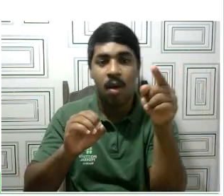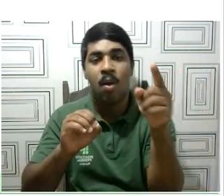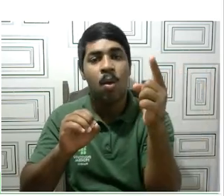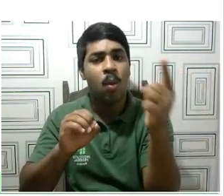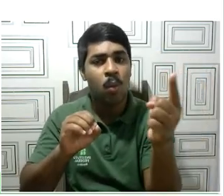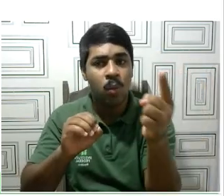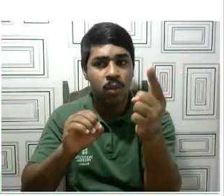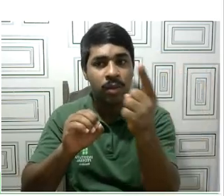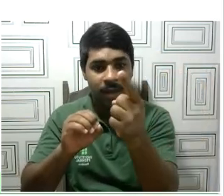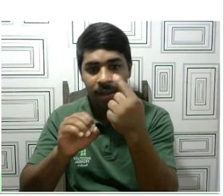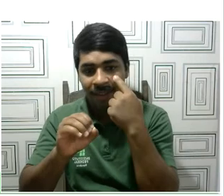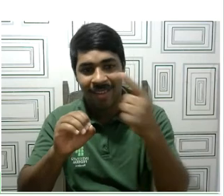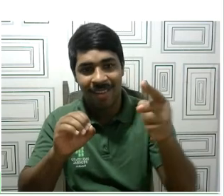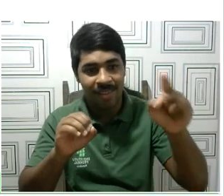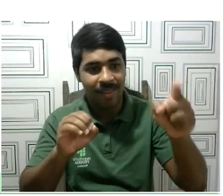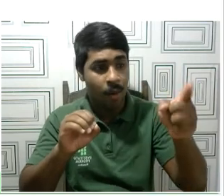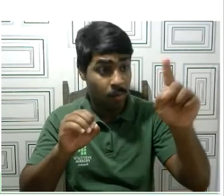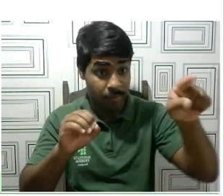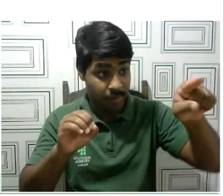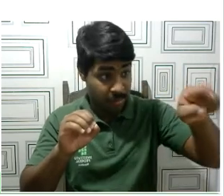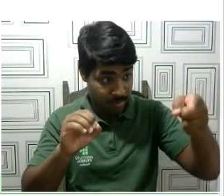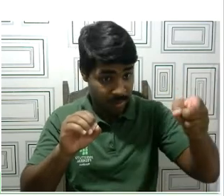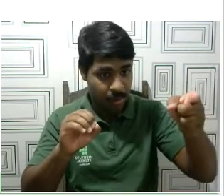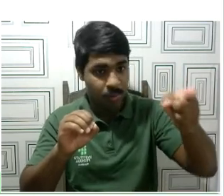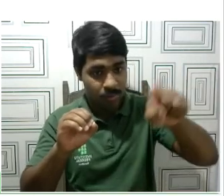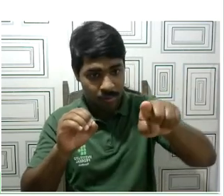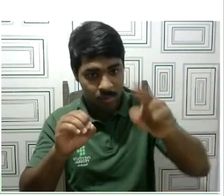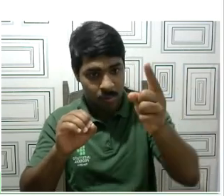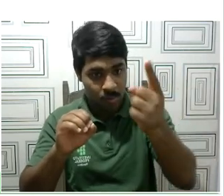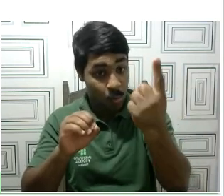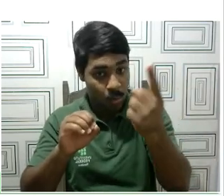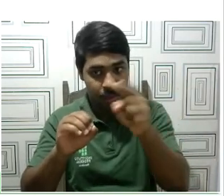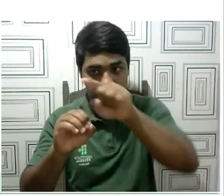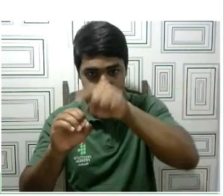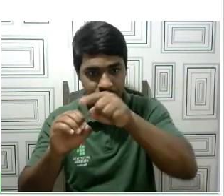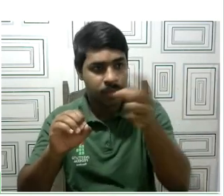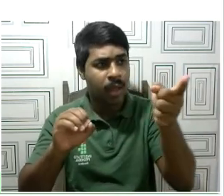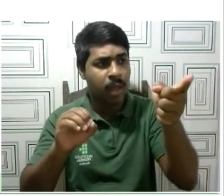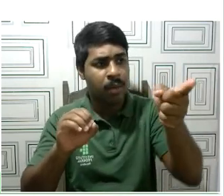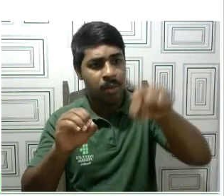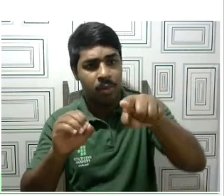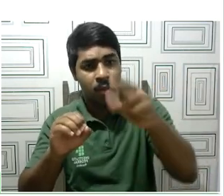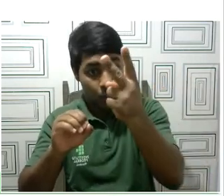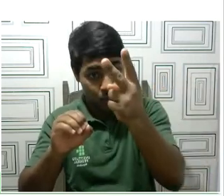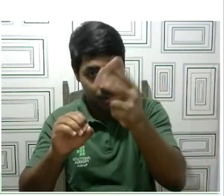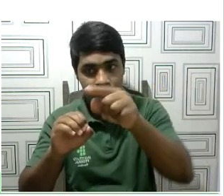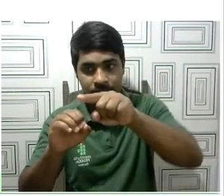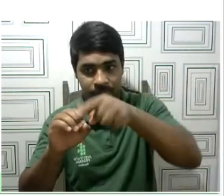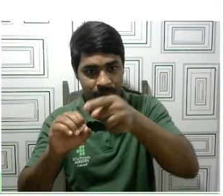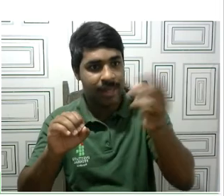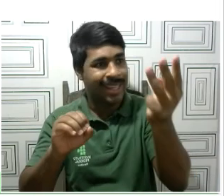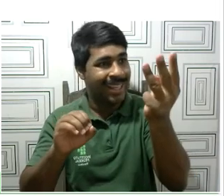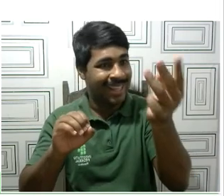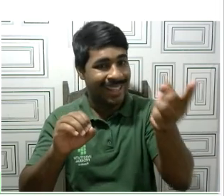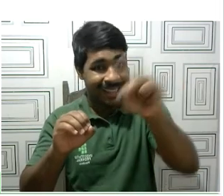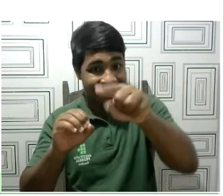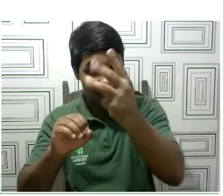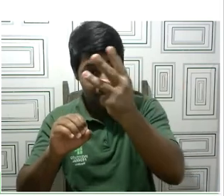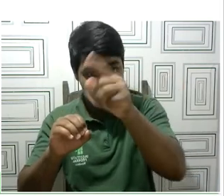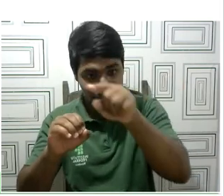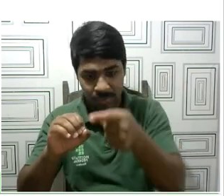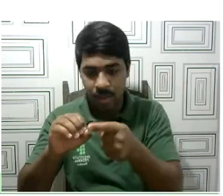Colocou 3. Ó. 1, 2, 3. Então vai ficar 7 vezes 10 elevado a 3. Tá?